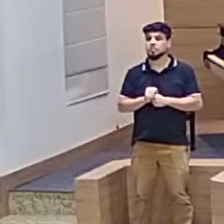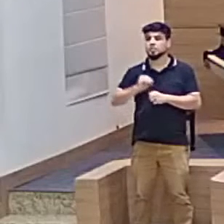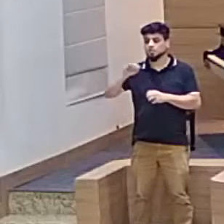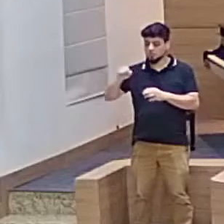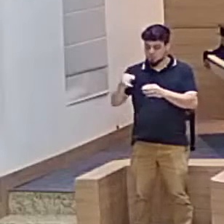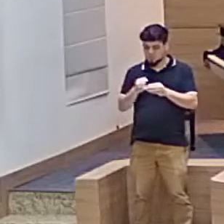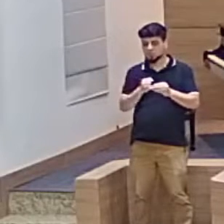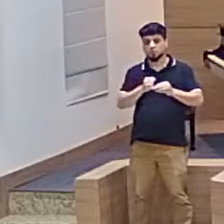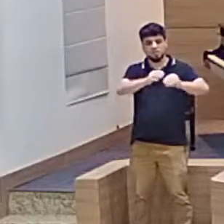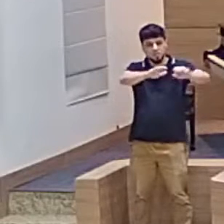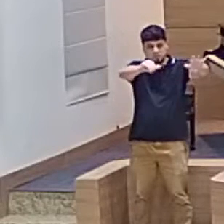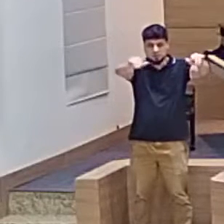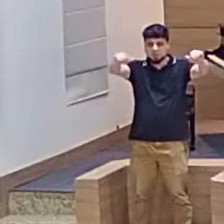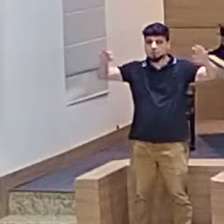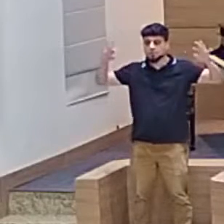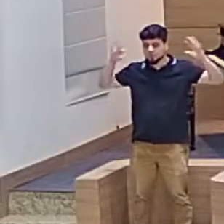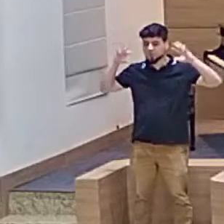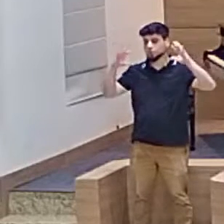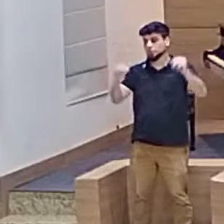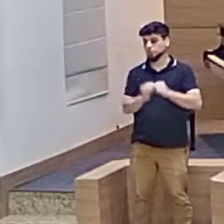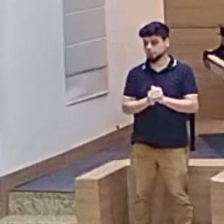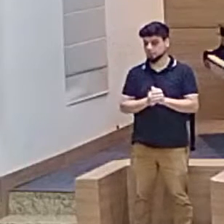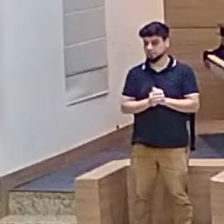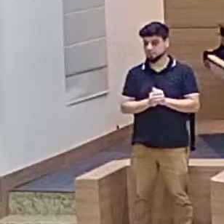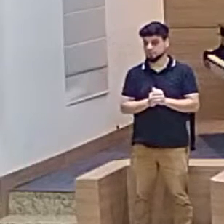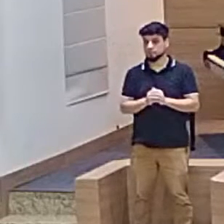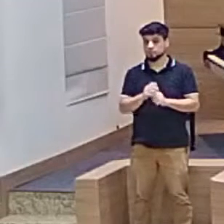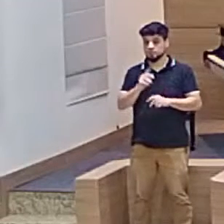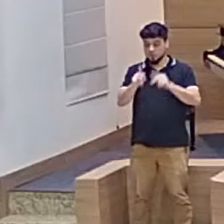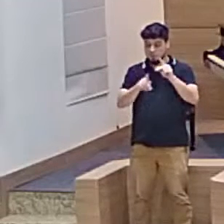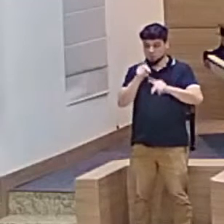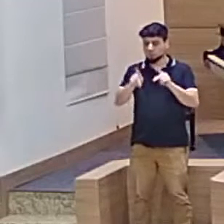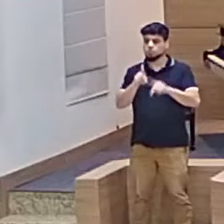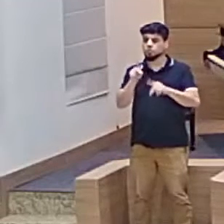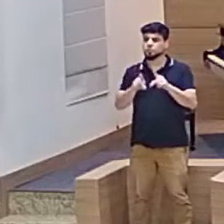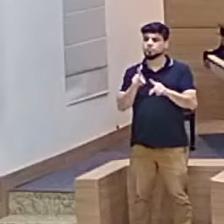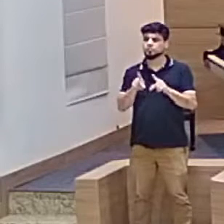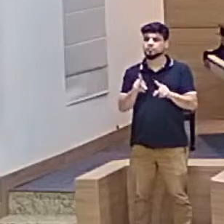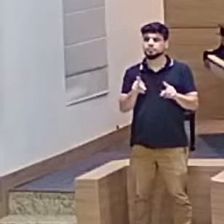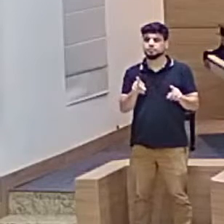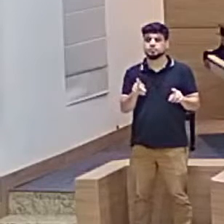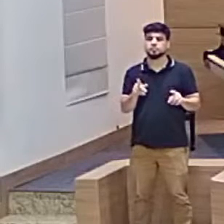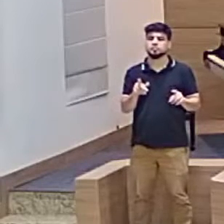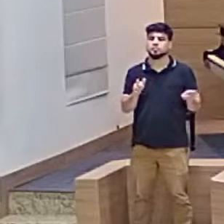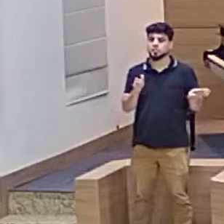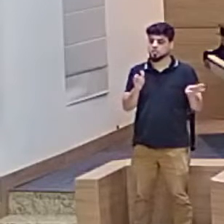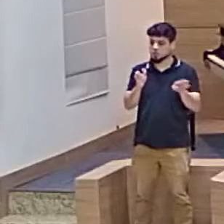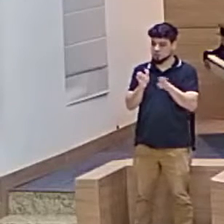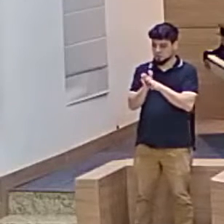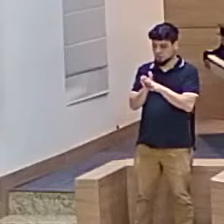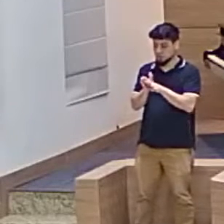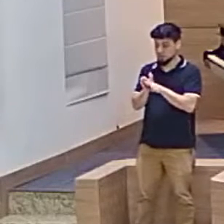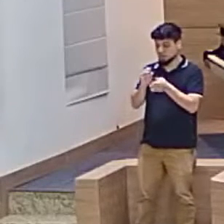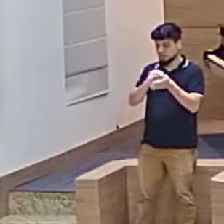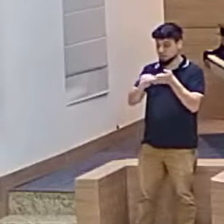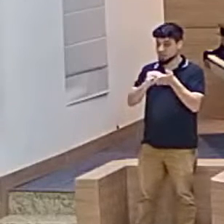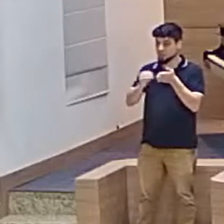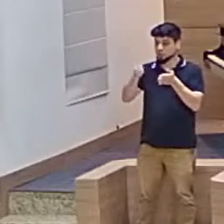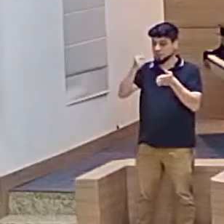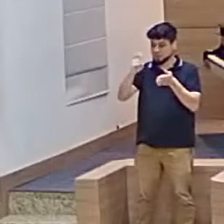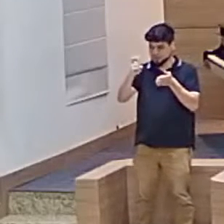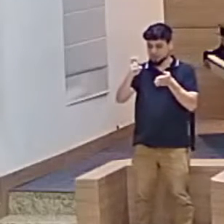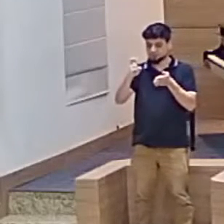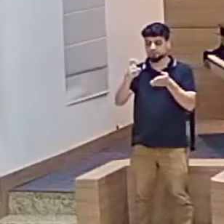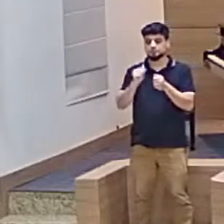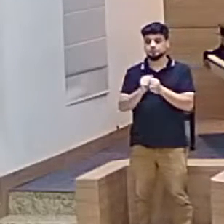convoca o povo o povo Israel então dia a rotação chega no cume que é o Versículo 15 Versículo 15 ele